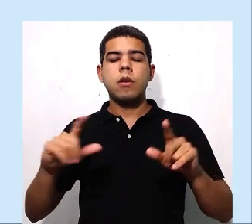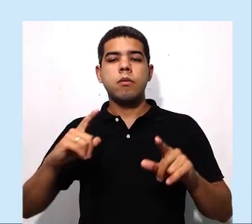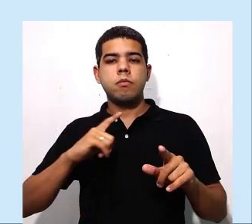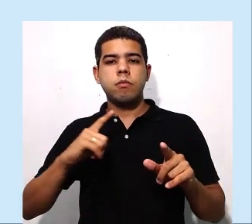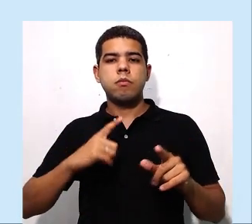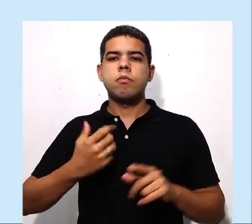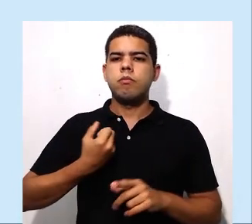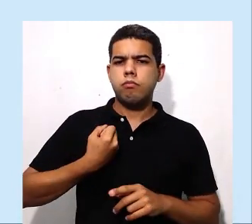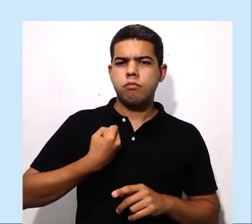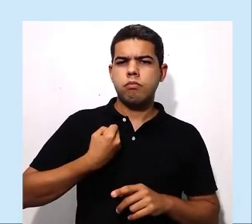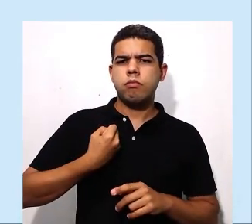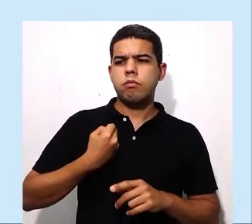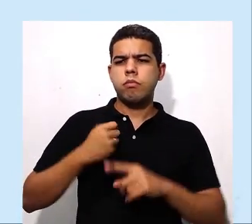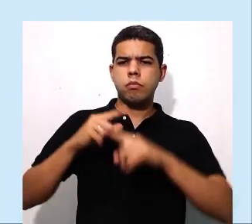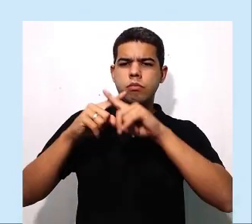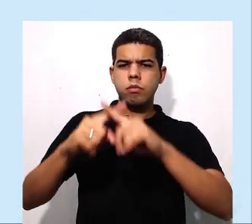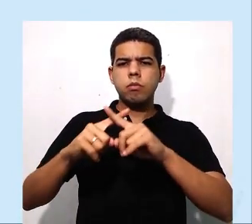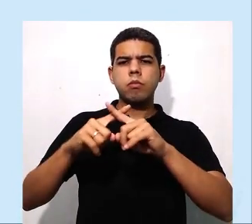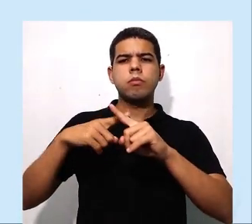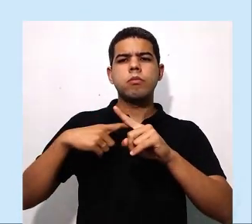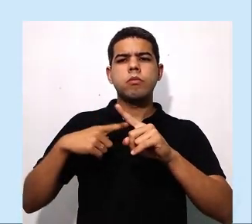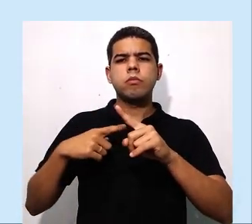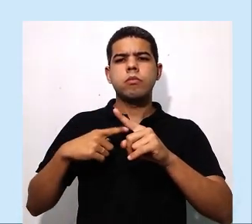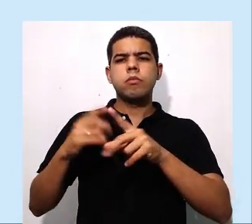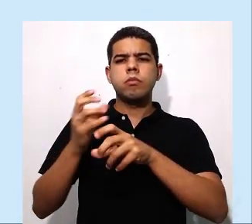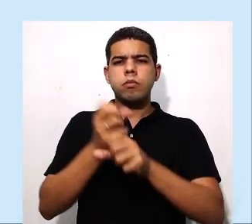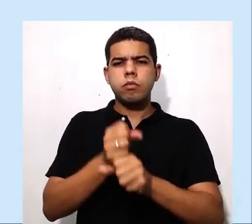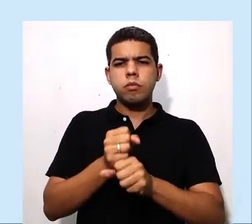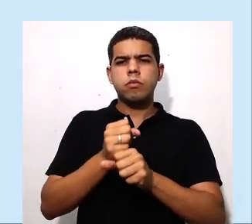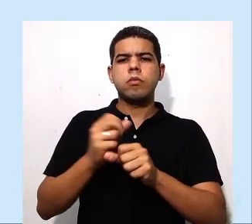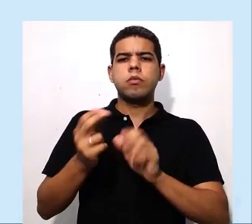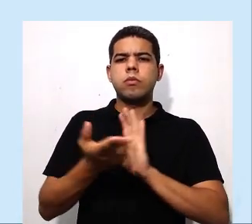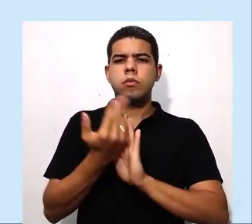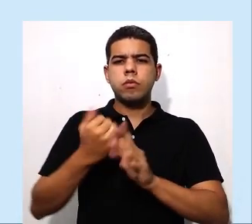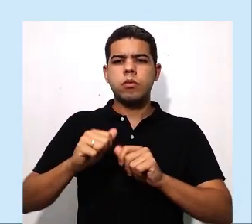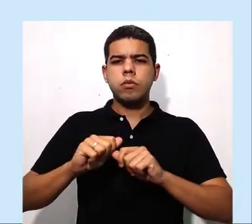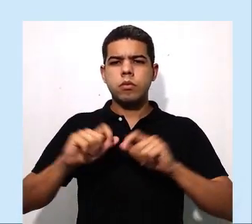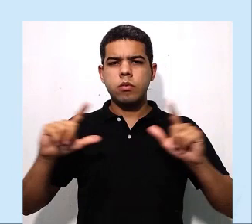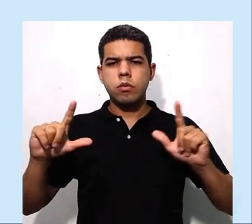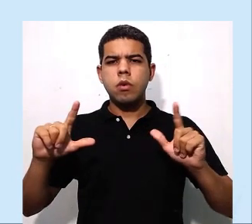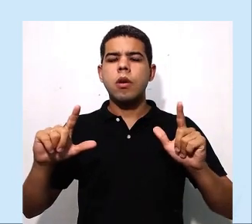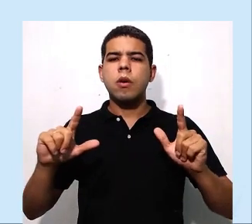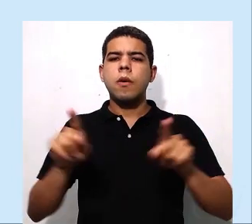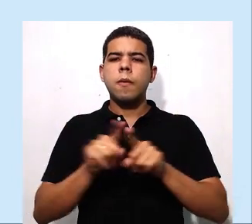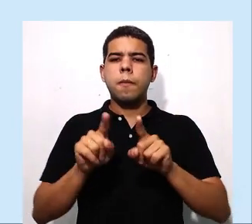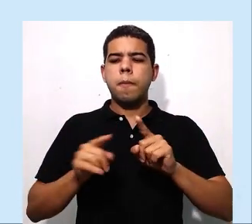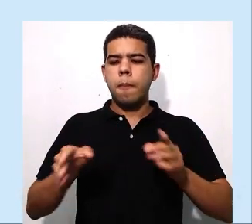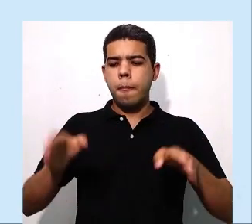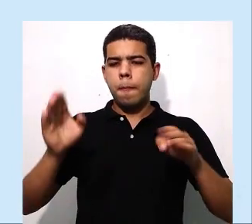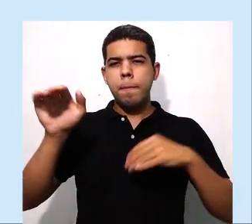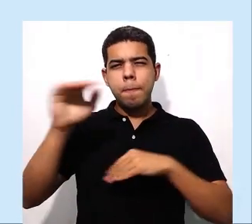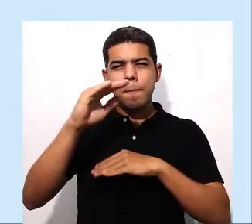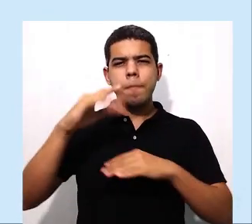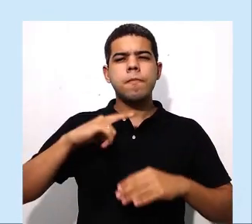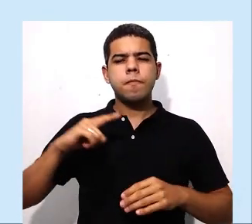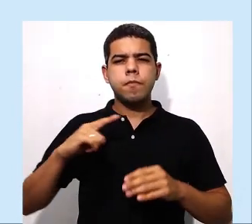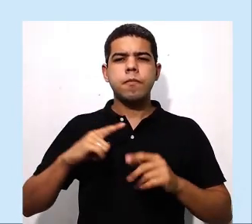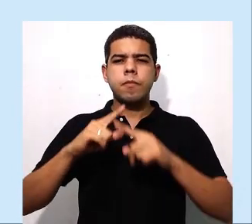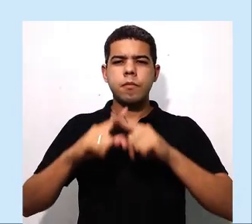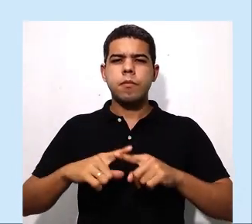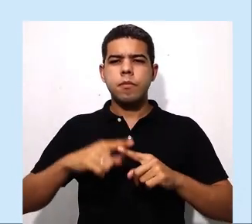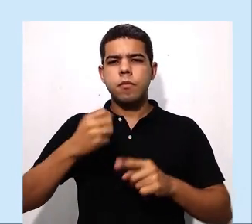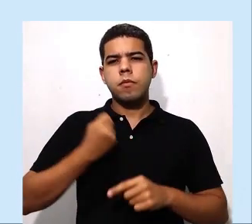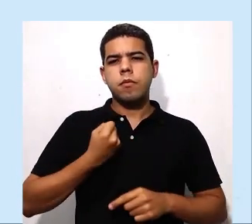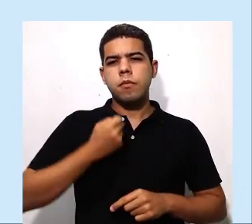multiplicar e vai gerar uma figura ampliada. E todos os outros lados multiplica para esse mesmo número. Se eu estou com uma